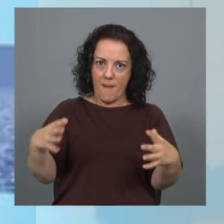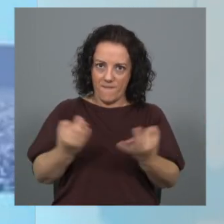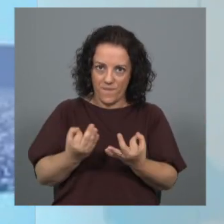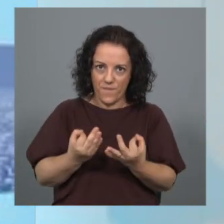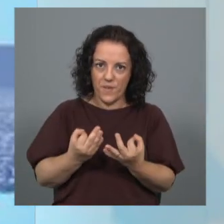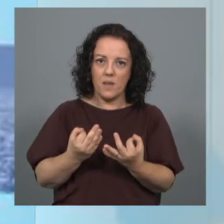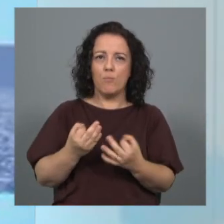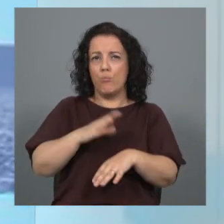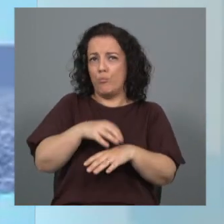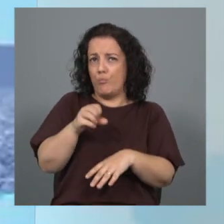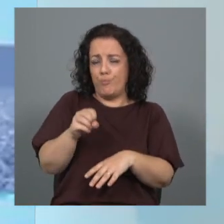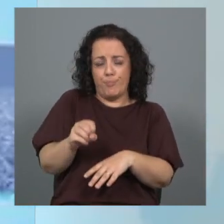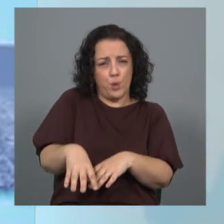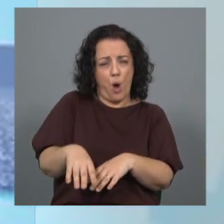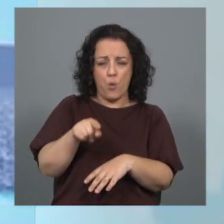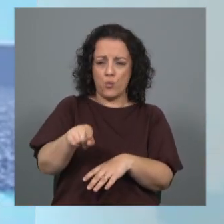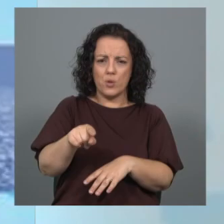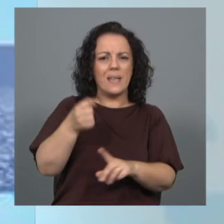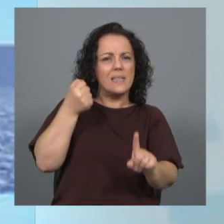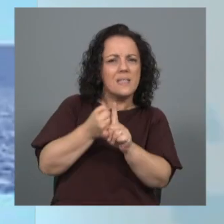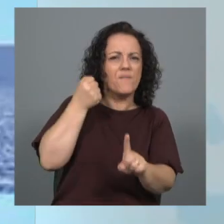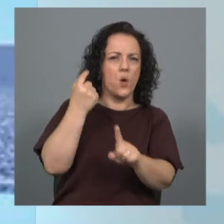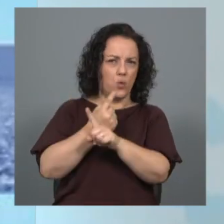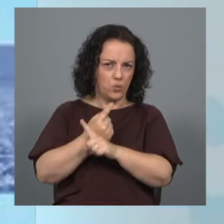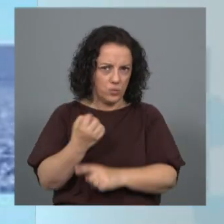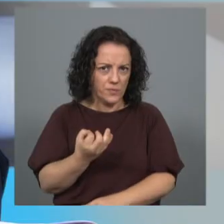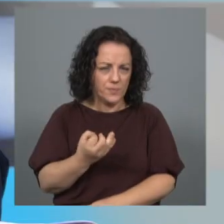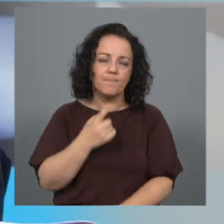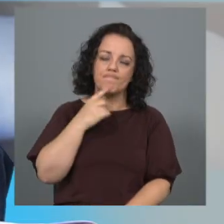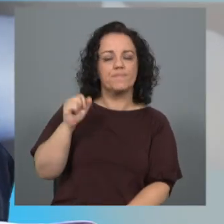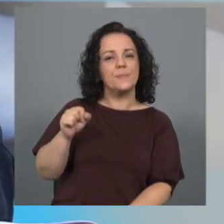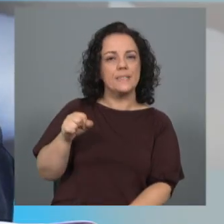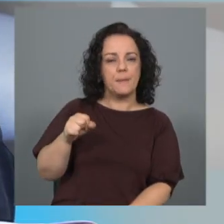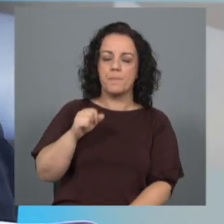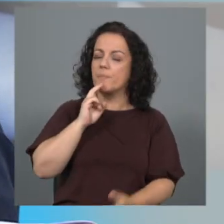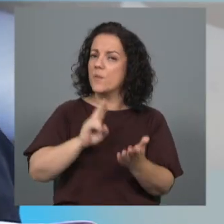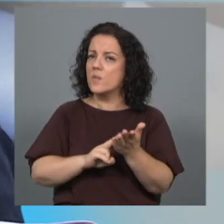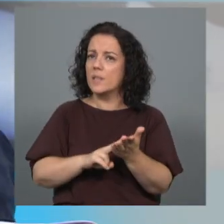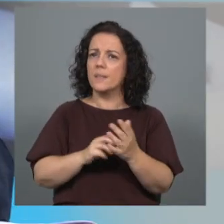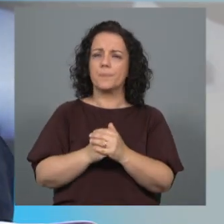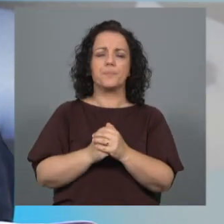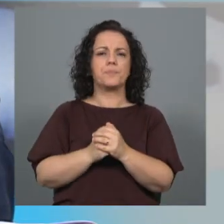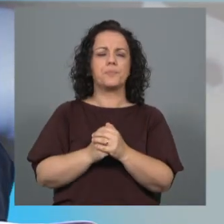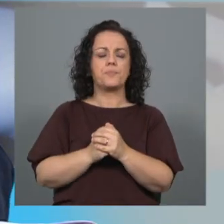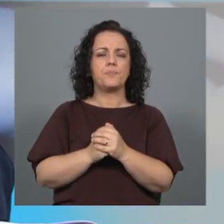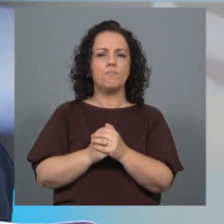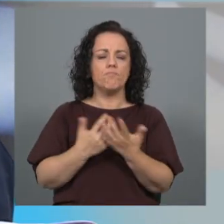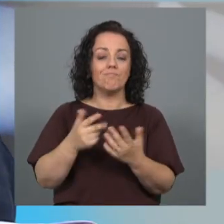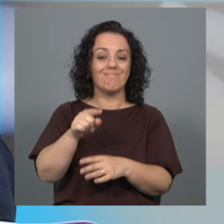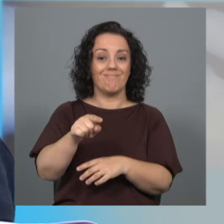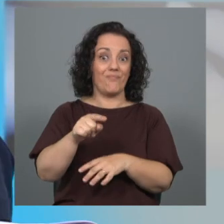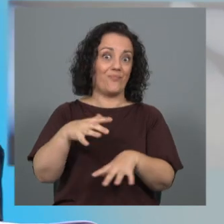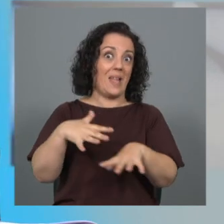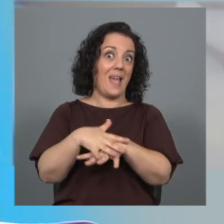por estas questões, por estes desafios. Sim, é verdade que o facto e no fundo a rede também